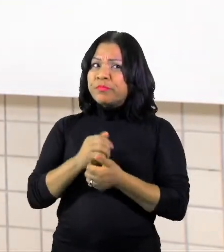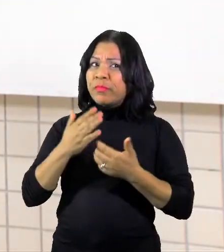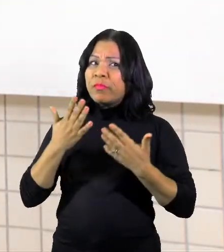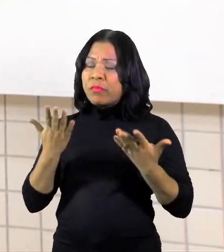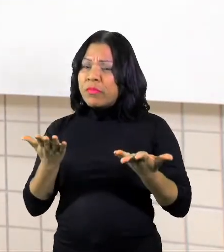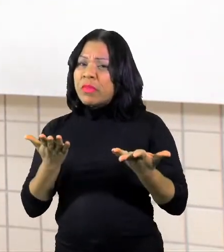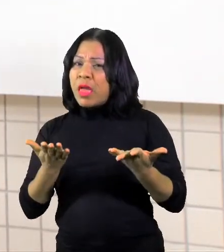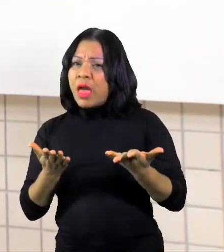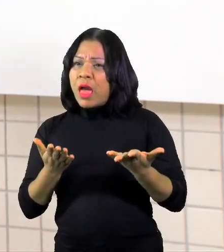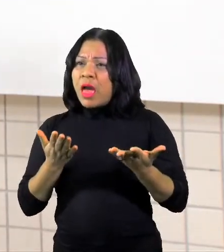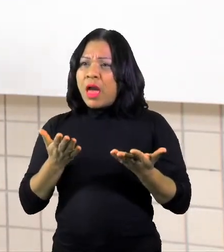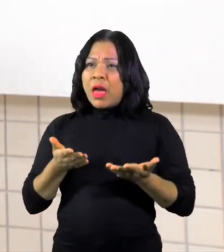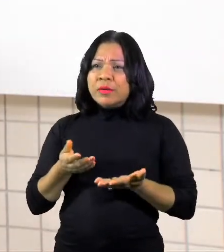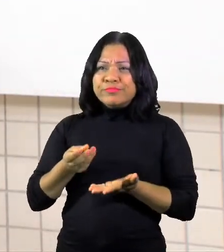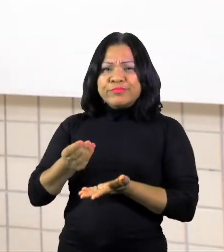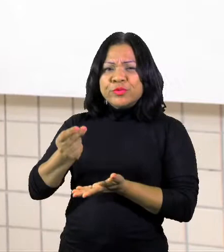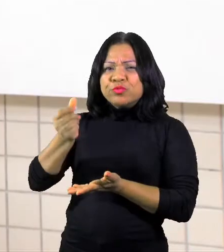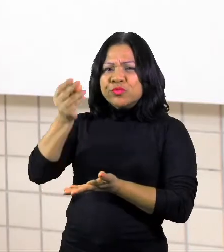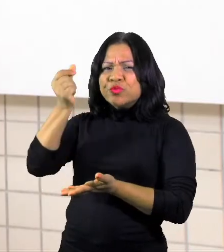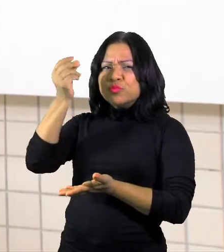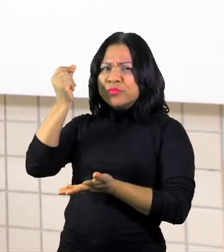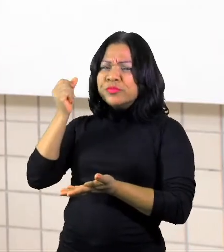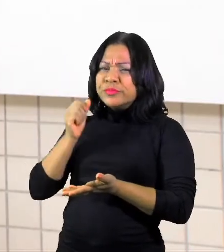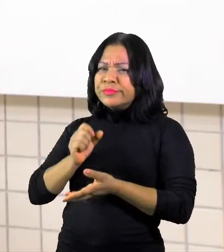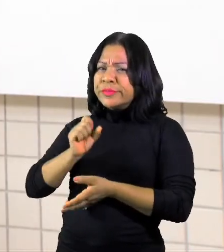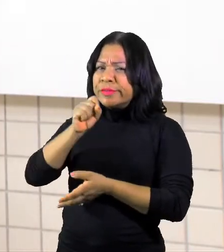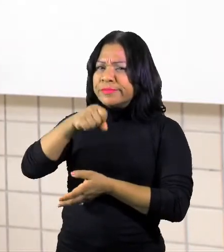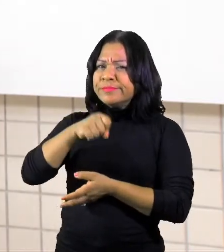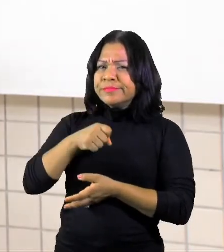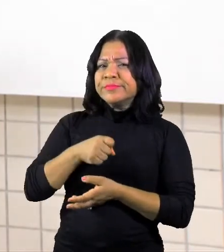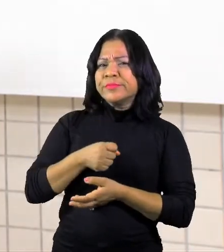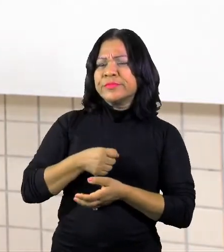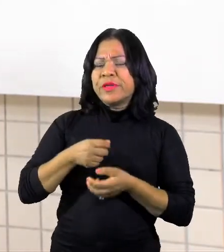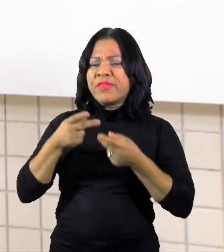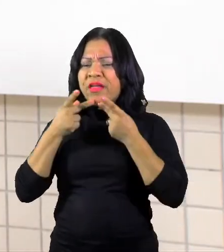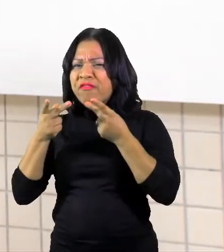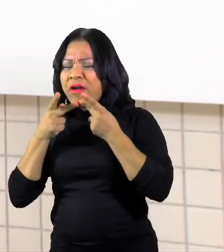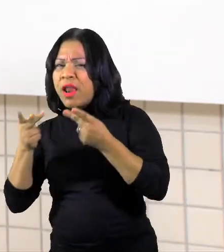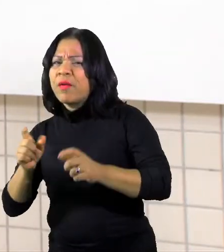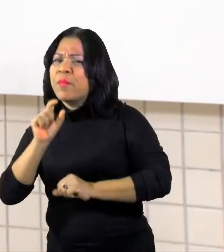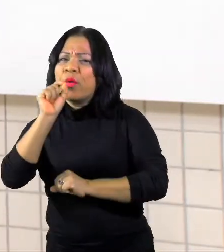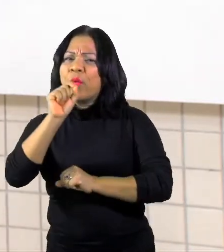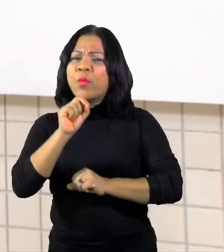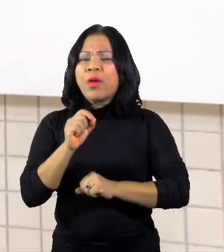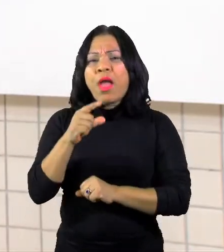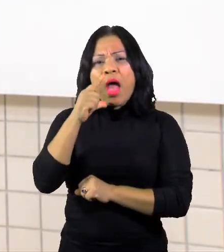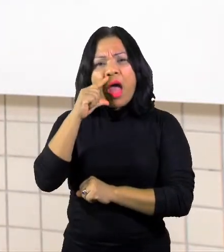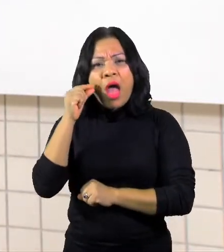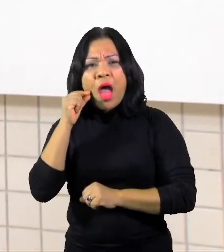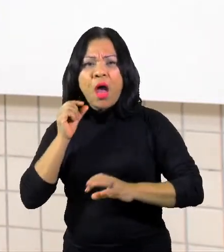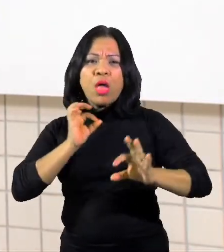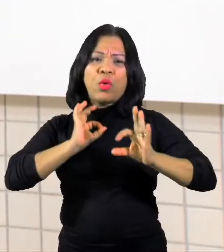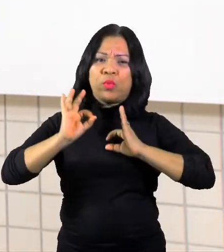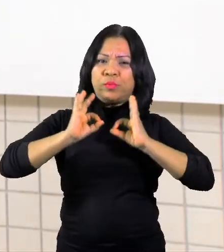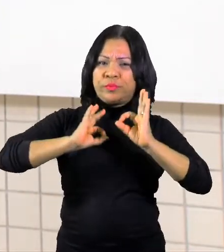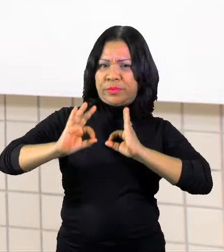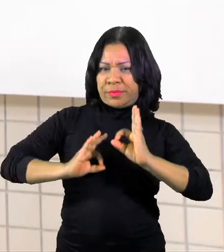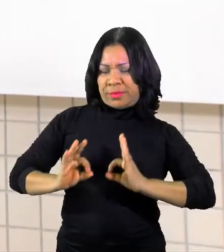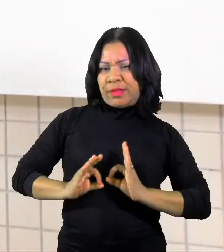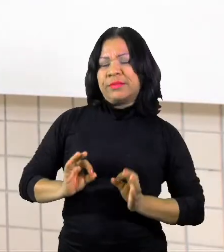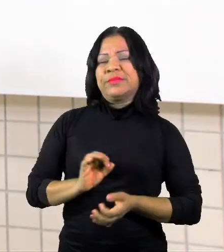se falado muito dele, né? Que é a onça pintada. Nós estamos aí passando por